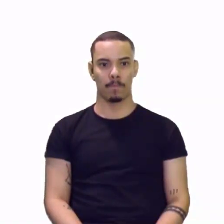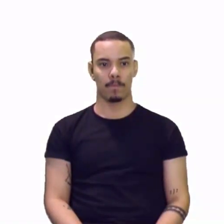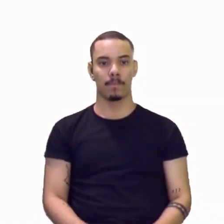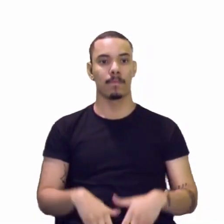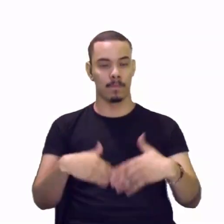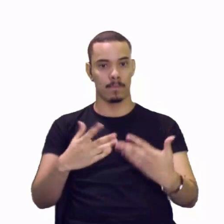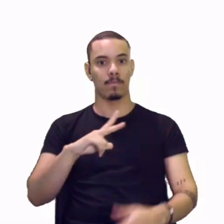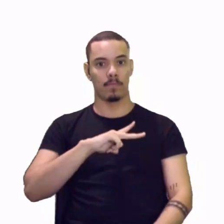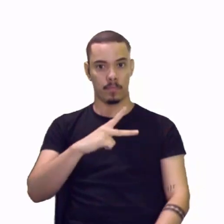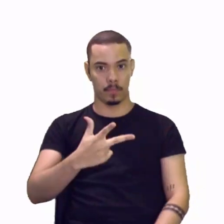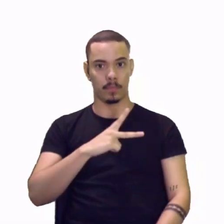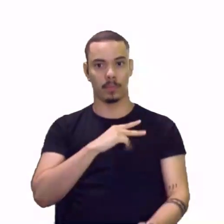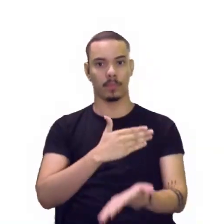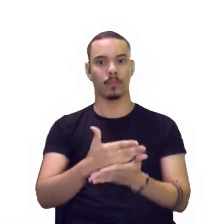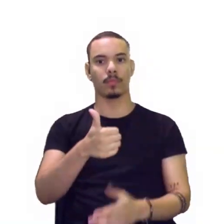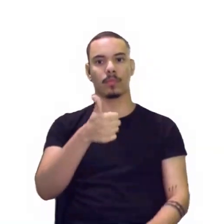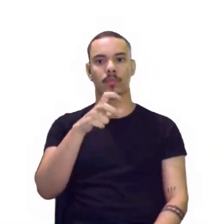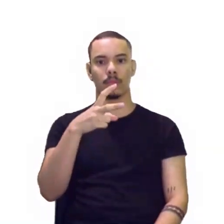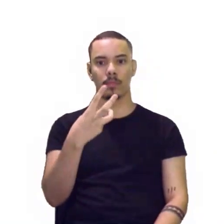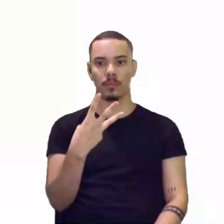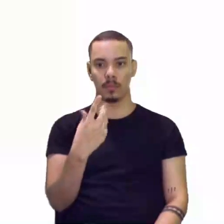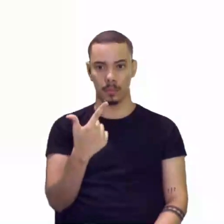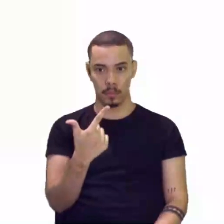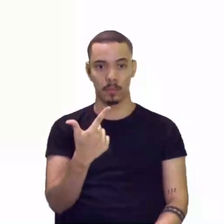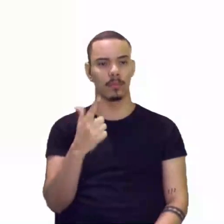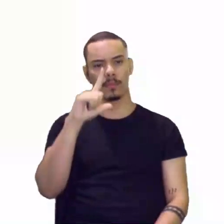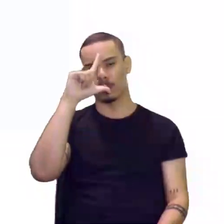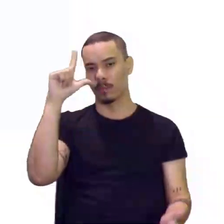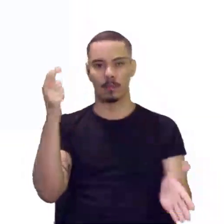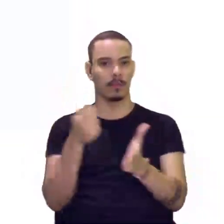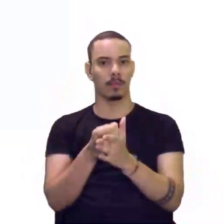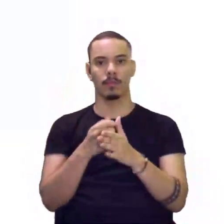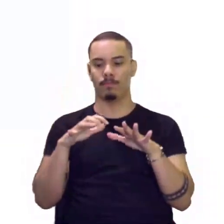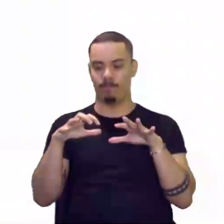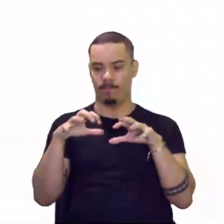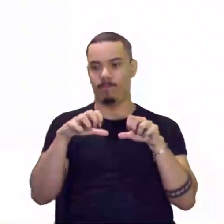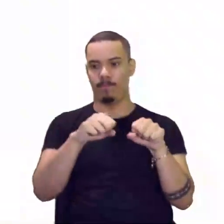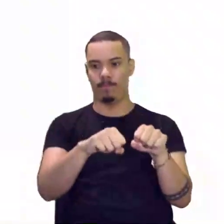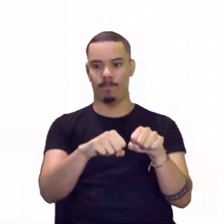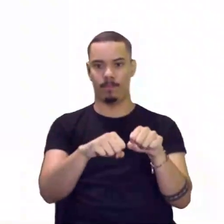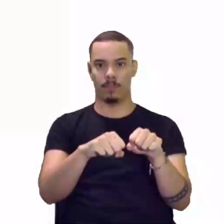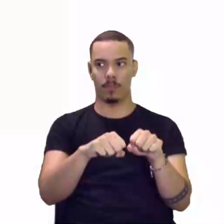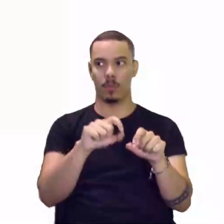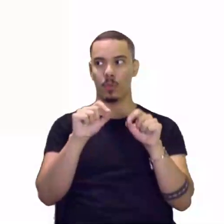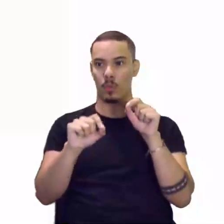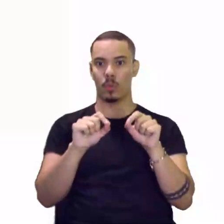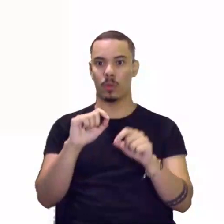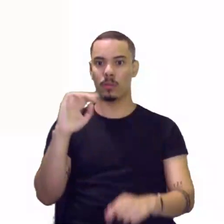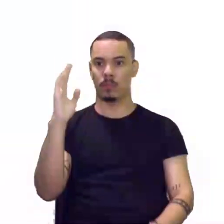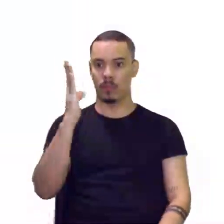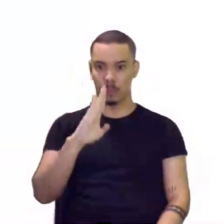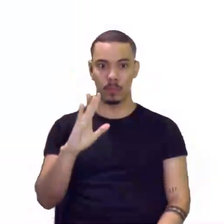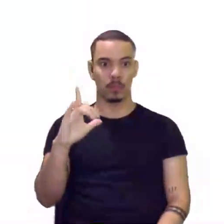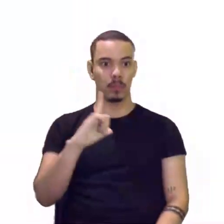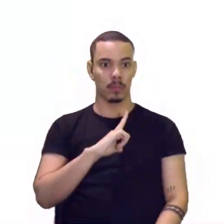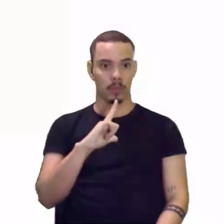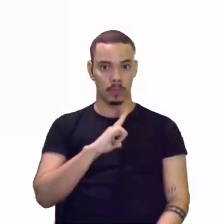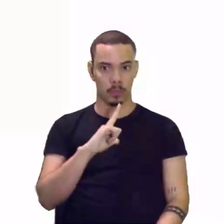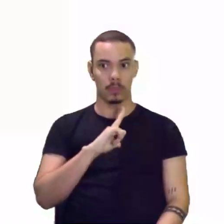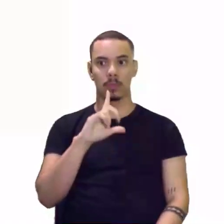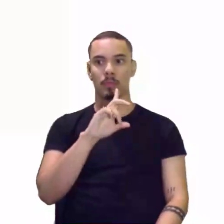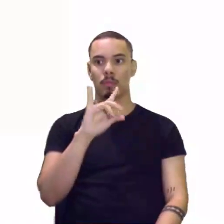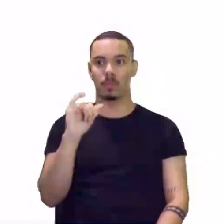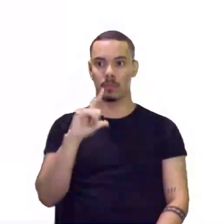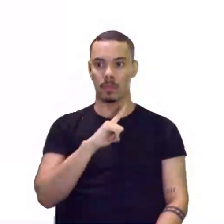Beleza, aí os portugueses, a partir de 1532, decidiram ocupar esta, que um dia era